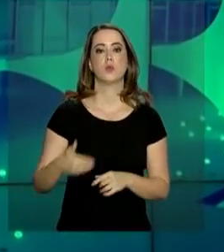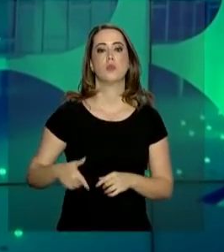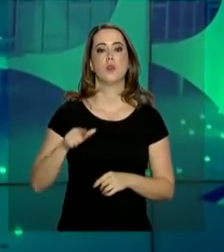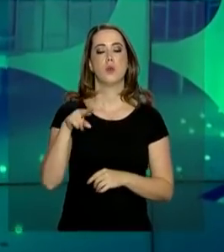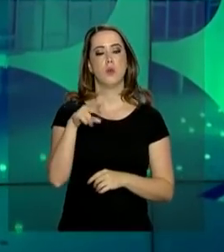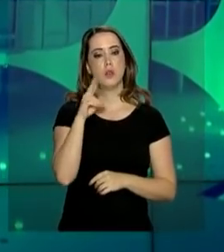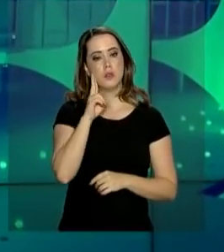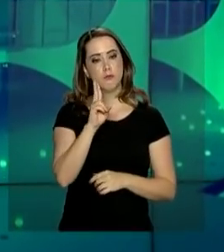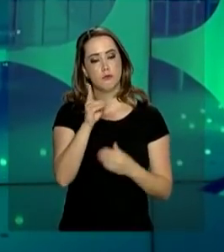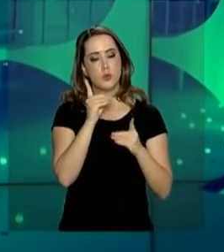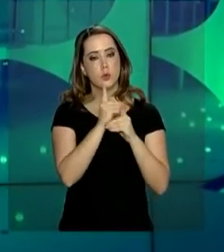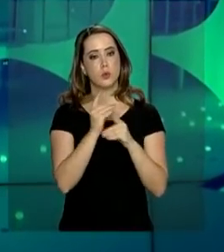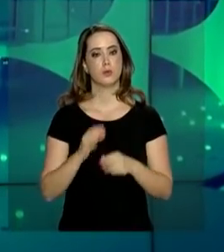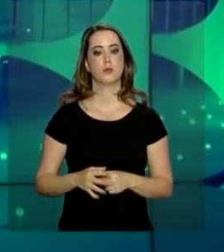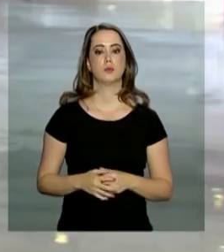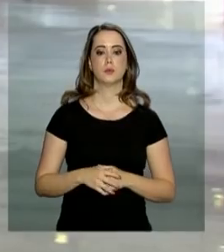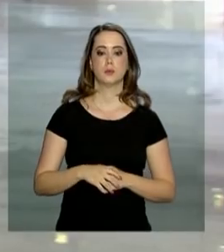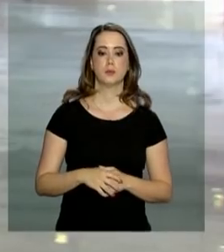Karen acompanhou o encontro.